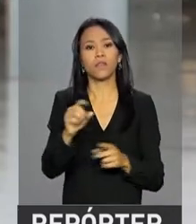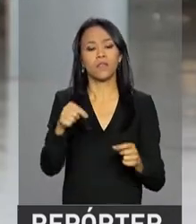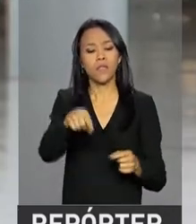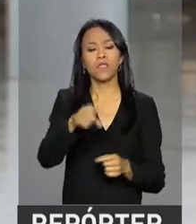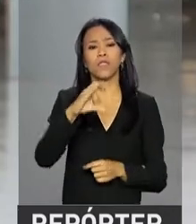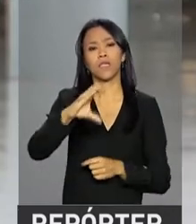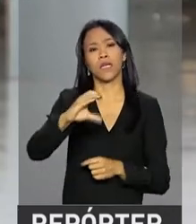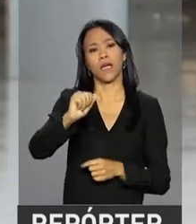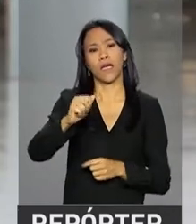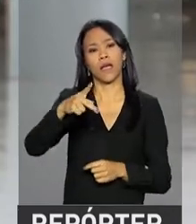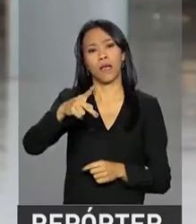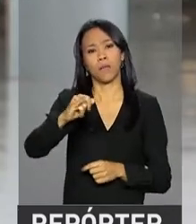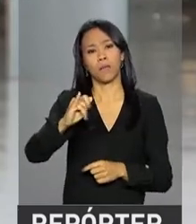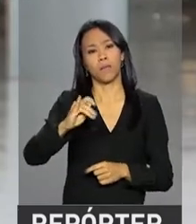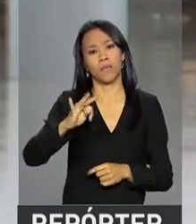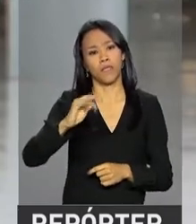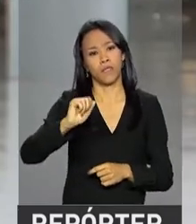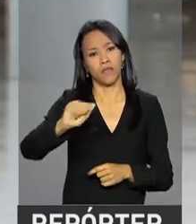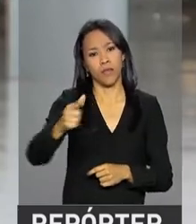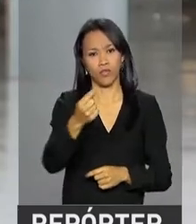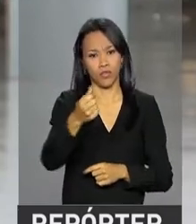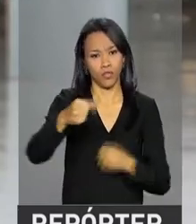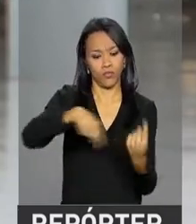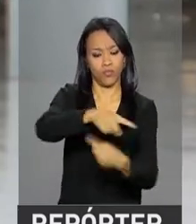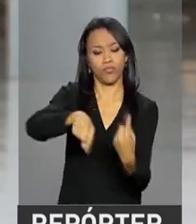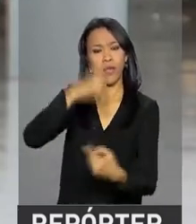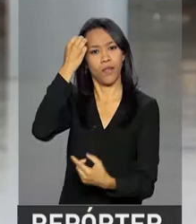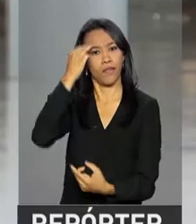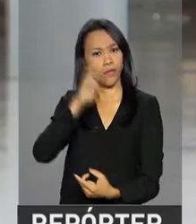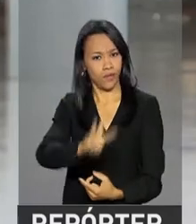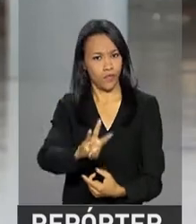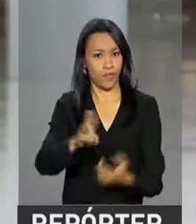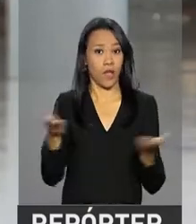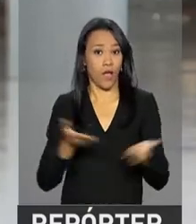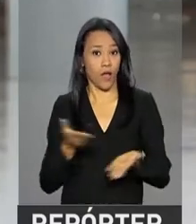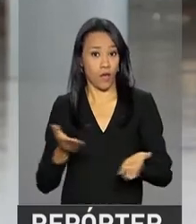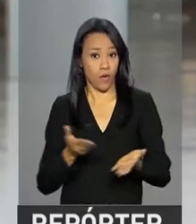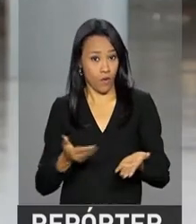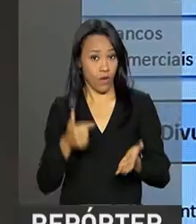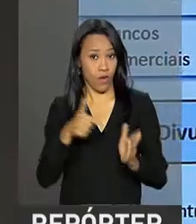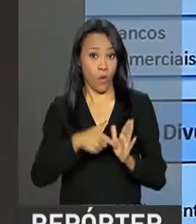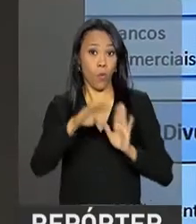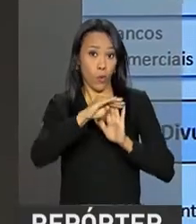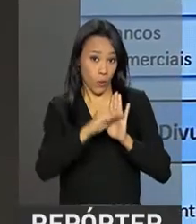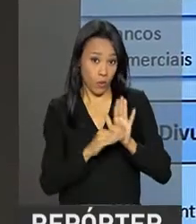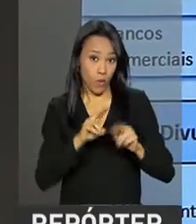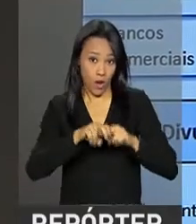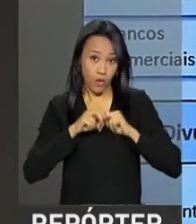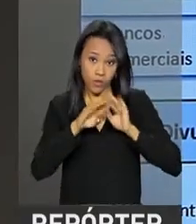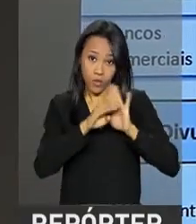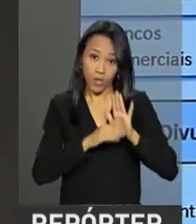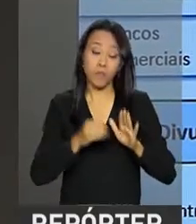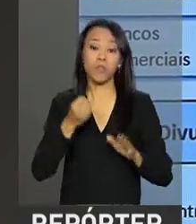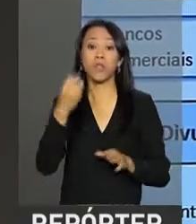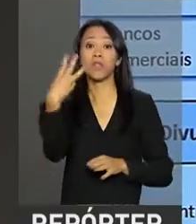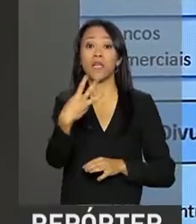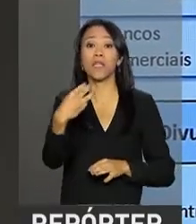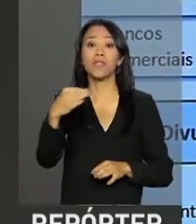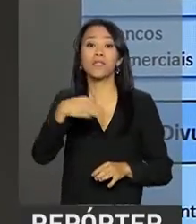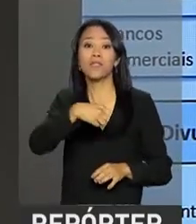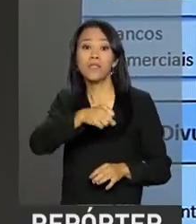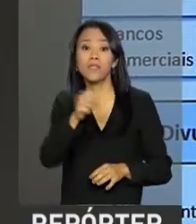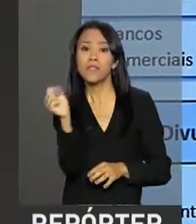levava três dias agora com o programa vai levar três segundos o bnds giro é